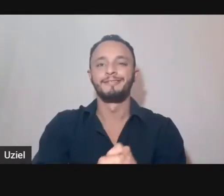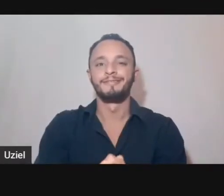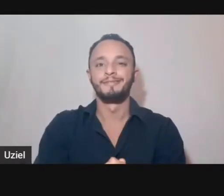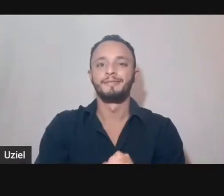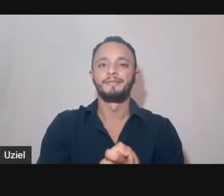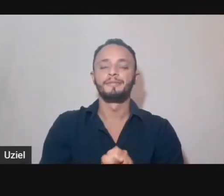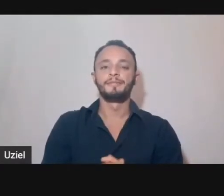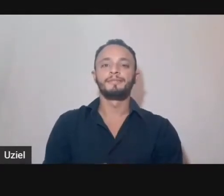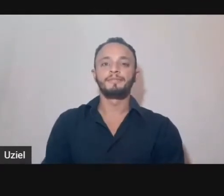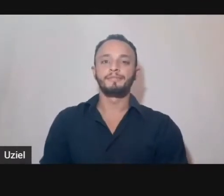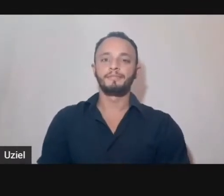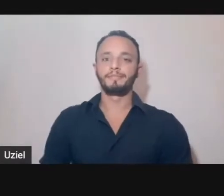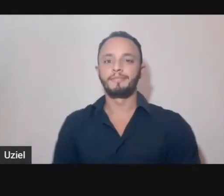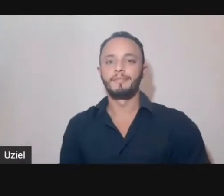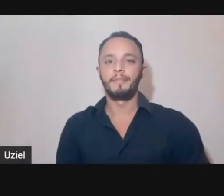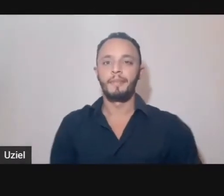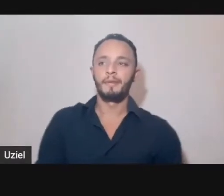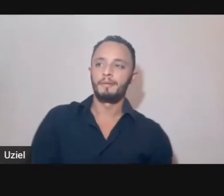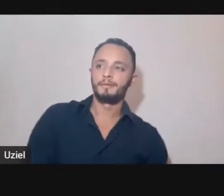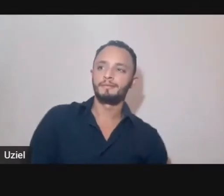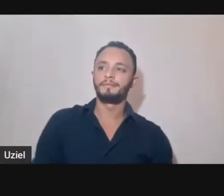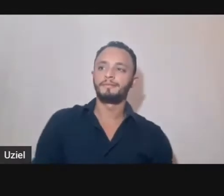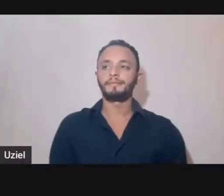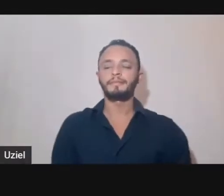com as perguntas da audiência.